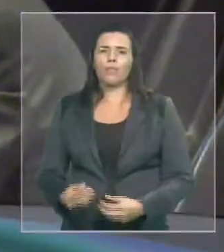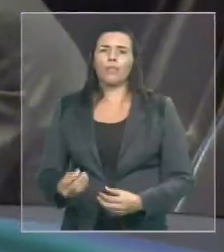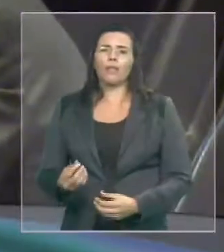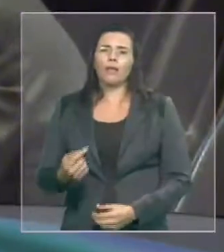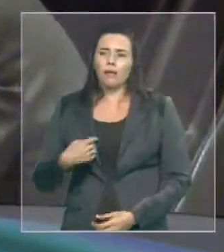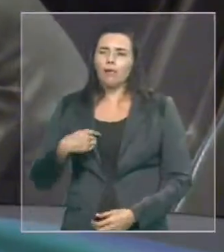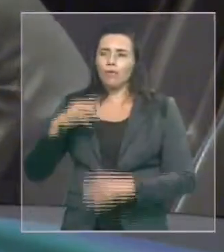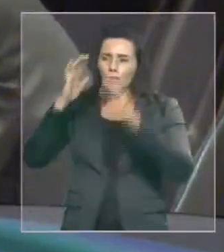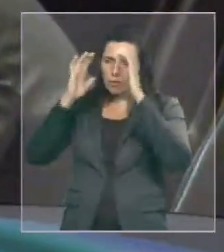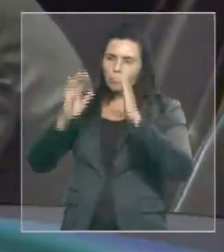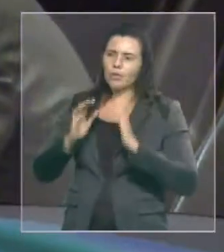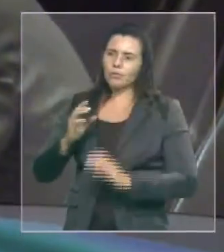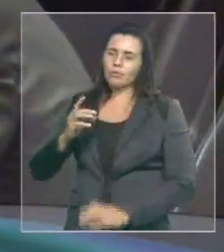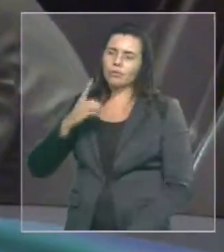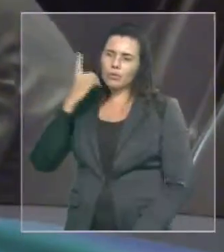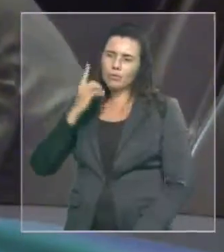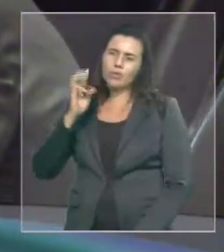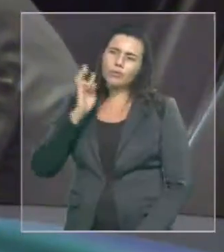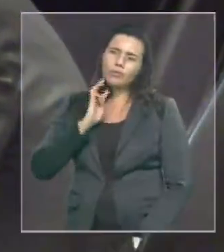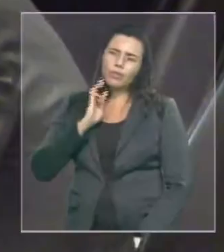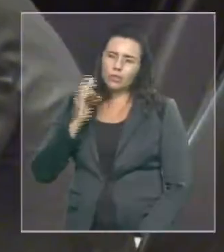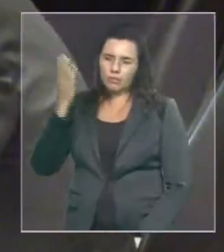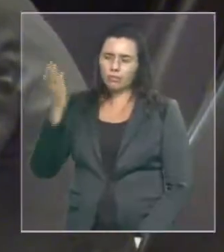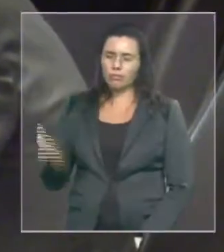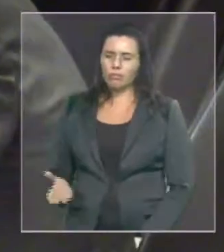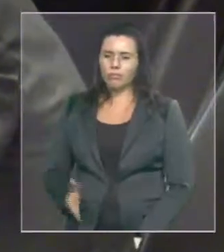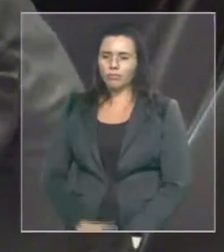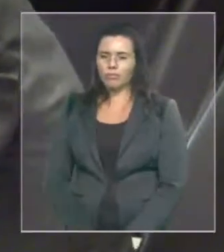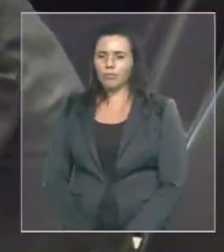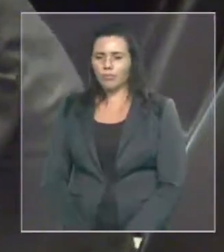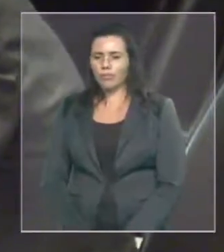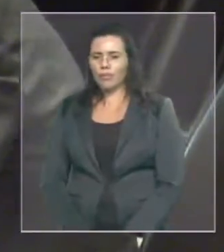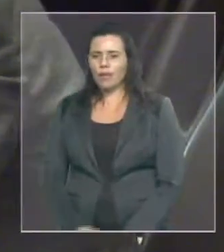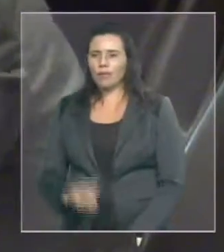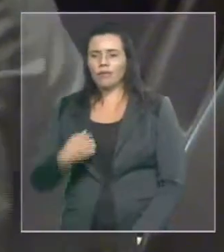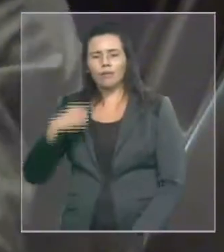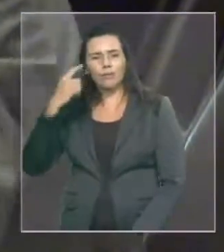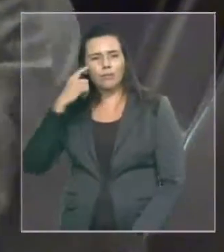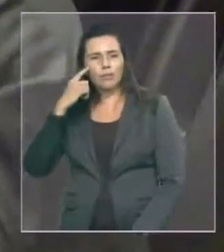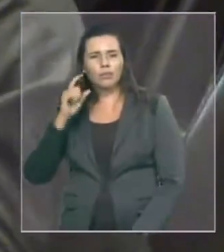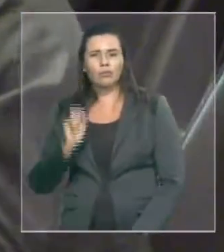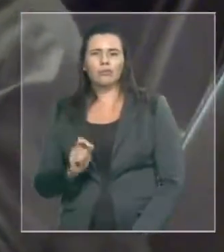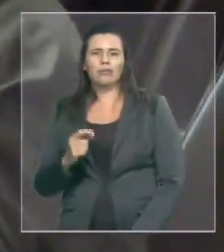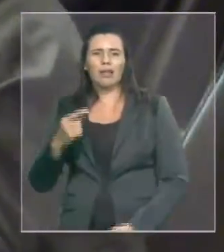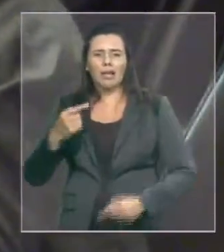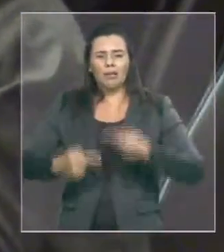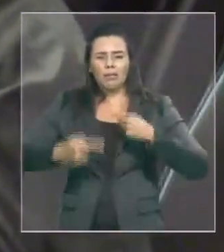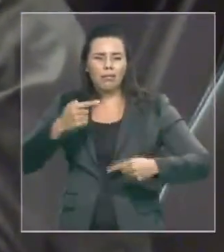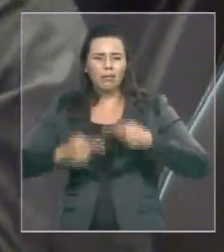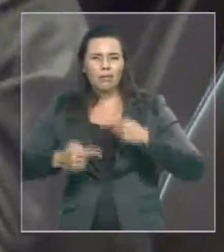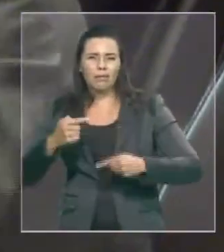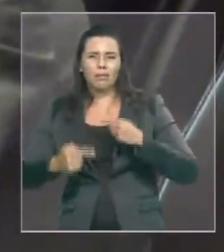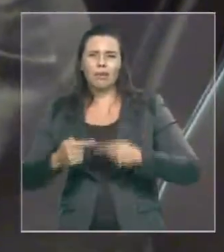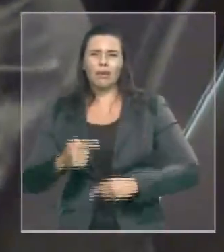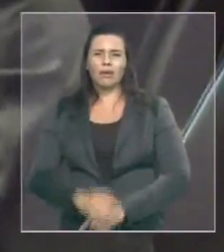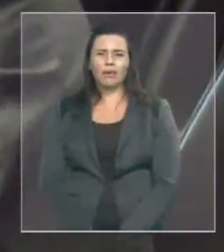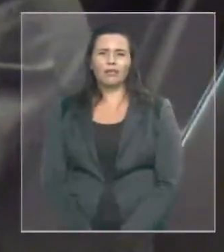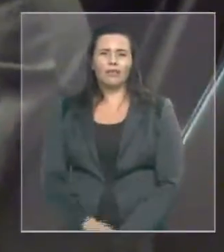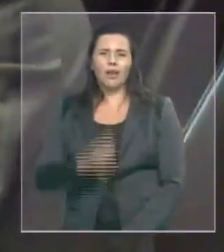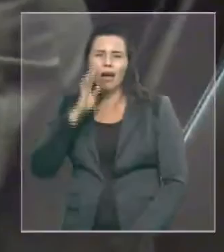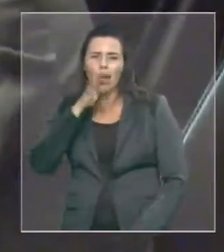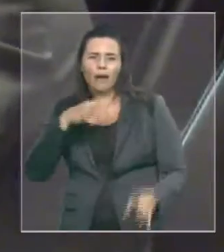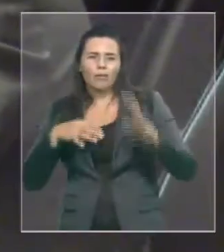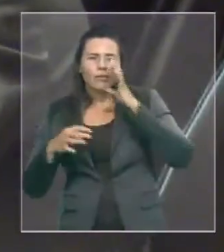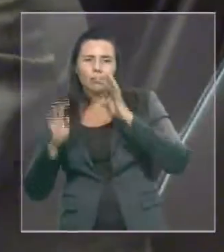Wellington, numa razão de uma notícia negativa ou de um debate querendo